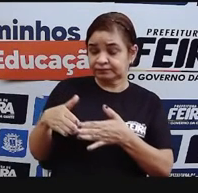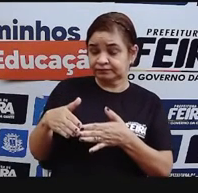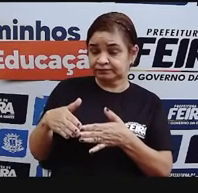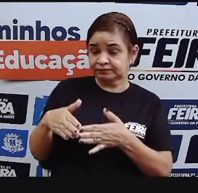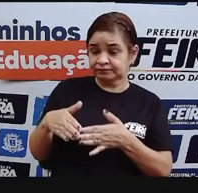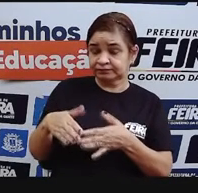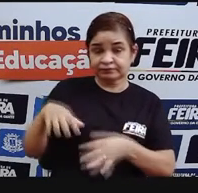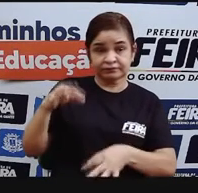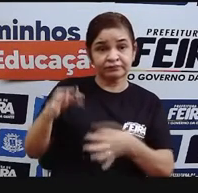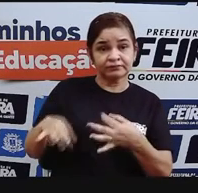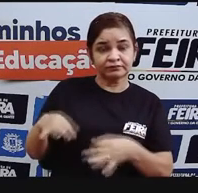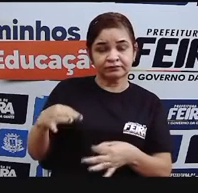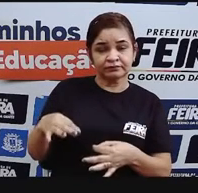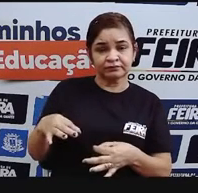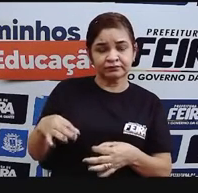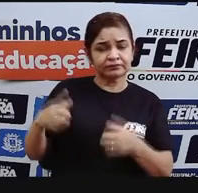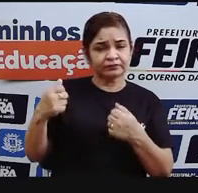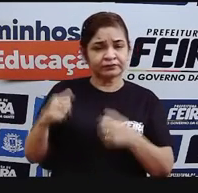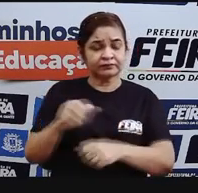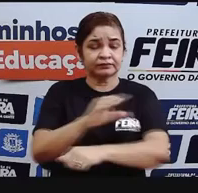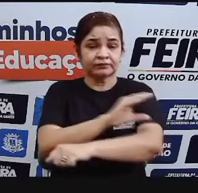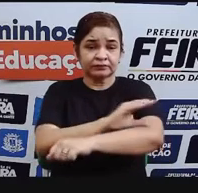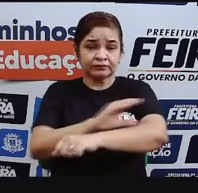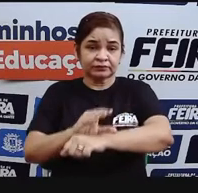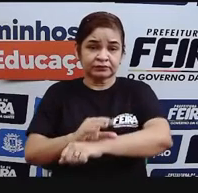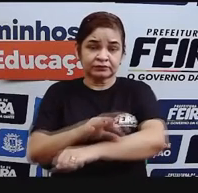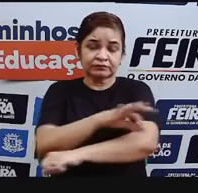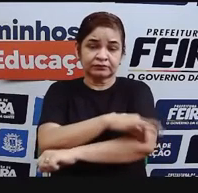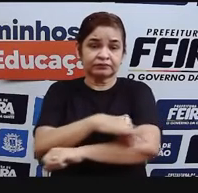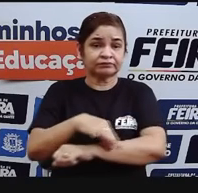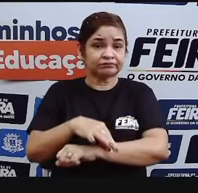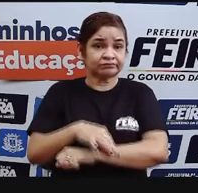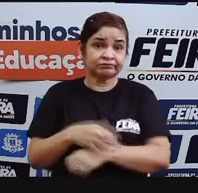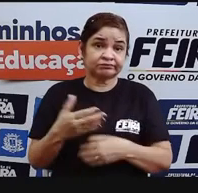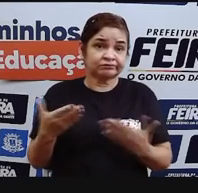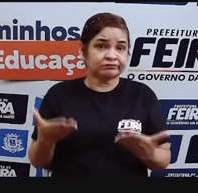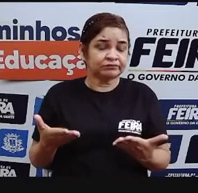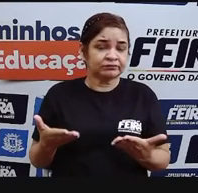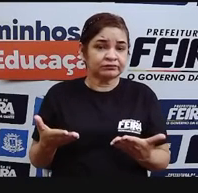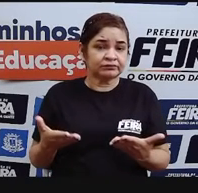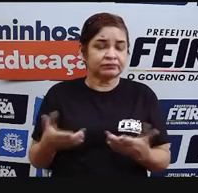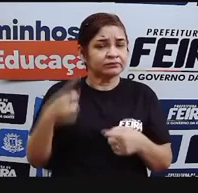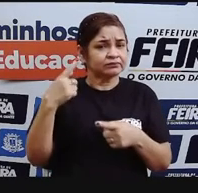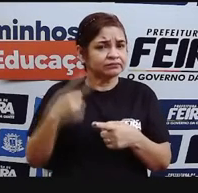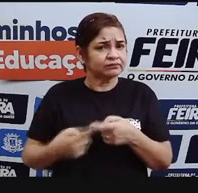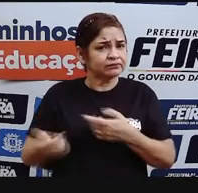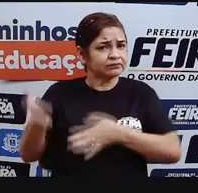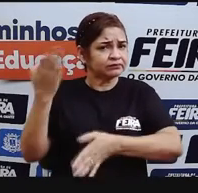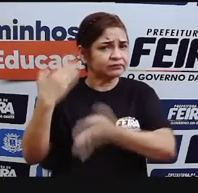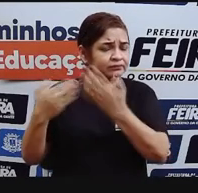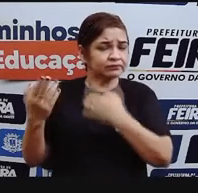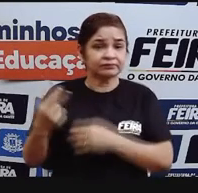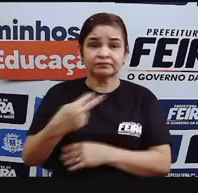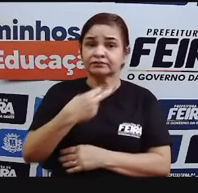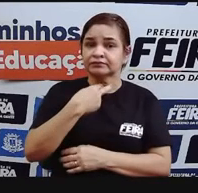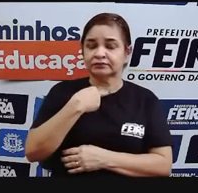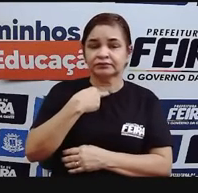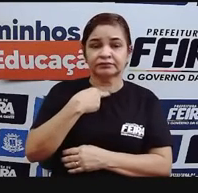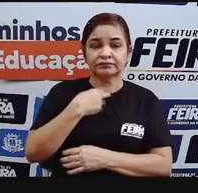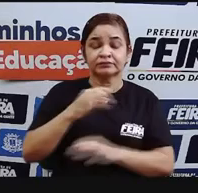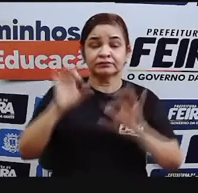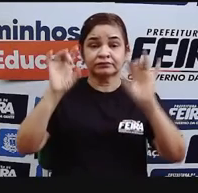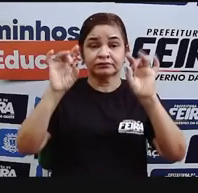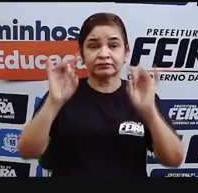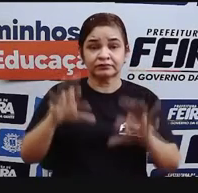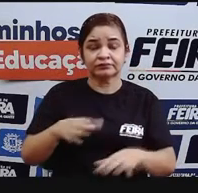poder fazer o curso de engenharia. Acreditem, na época em que ela fez esse curso, era um